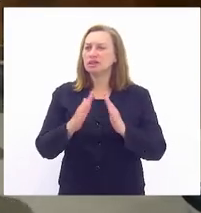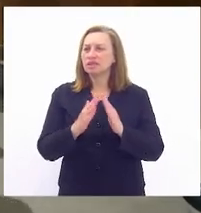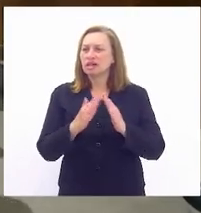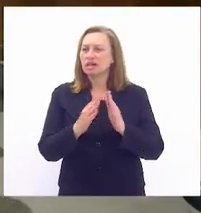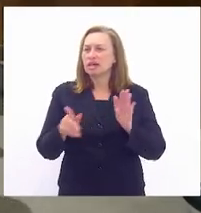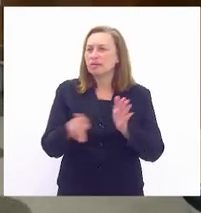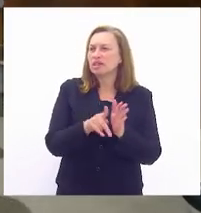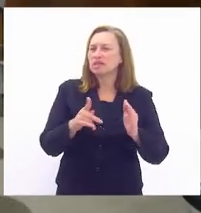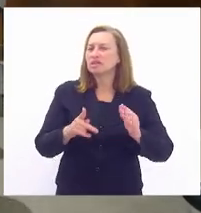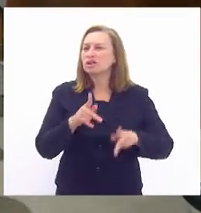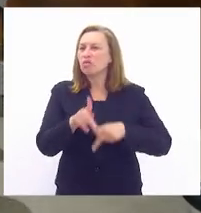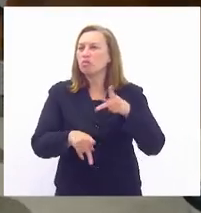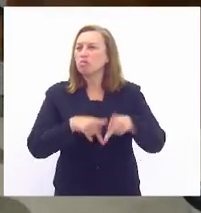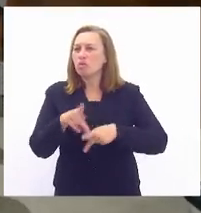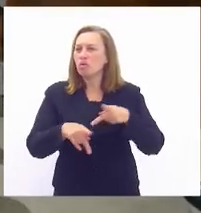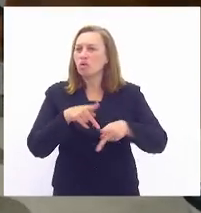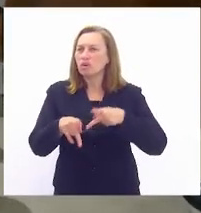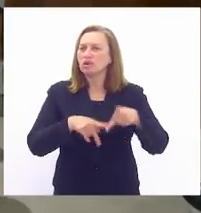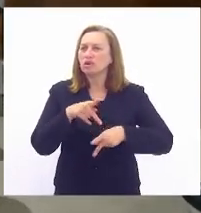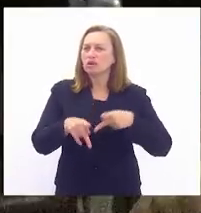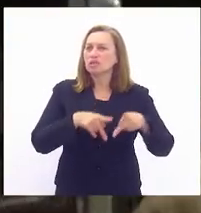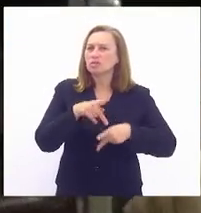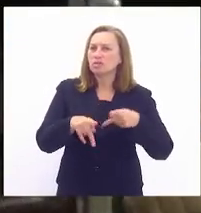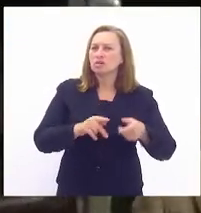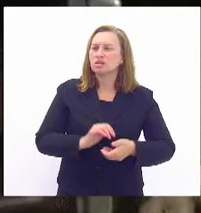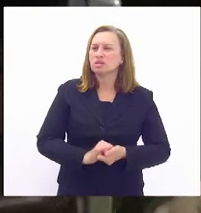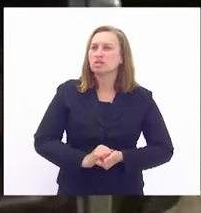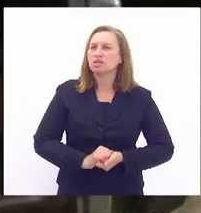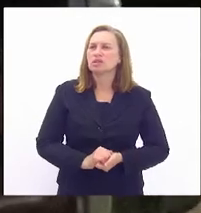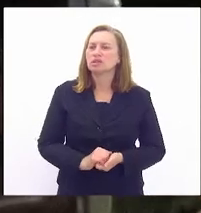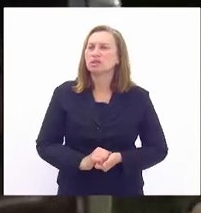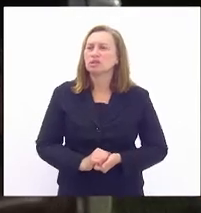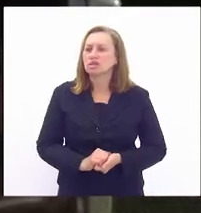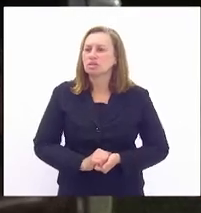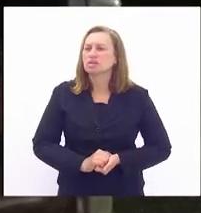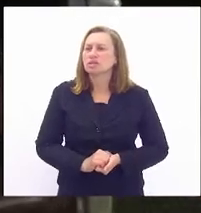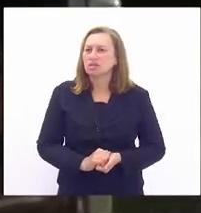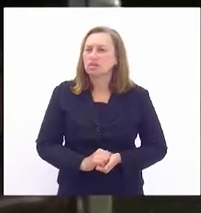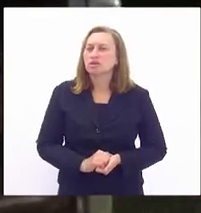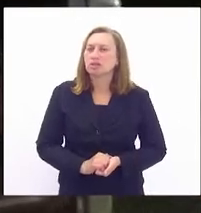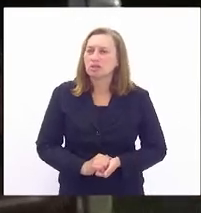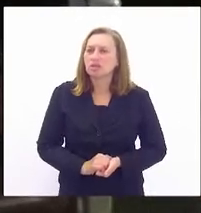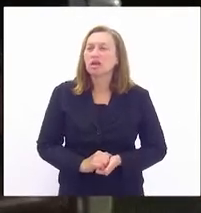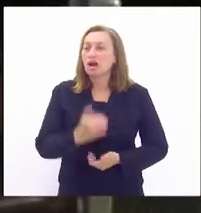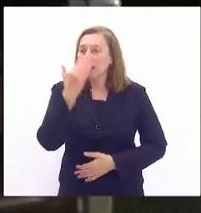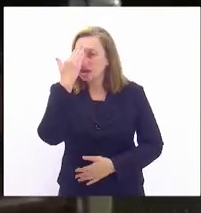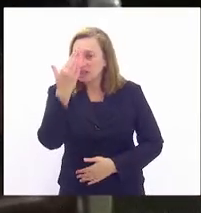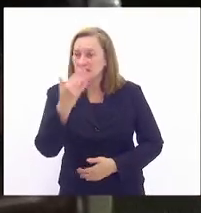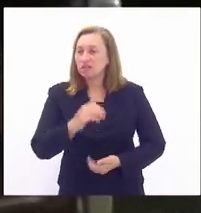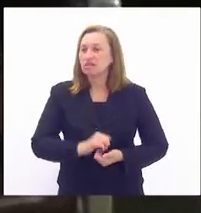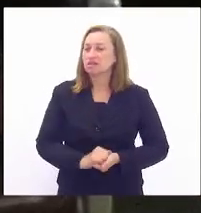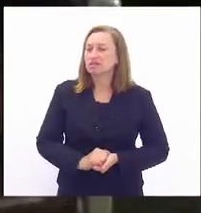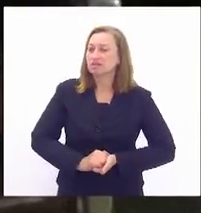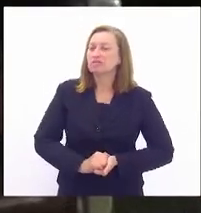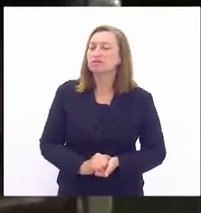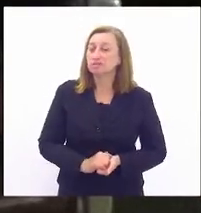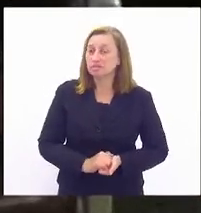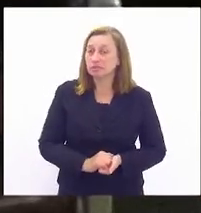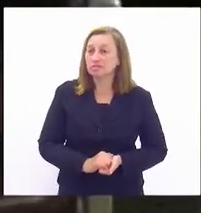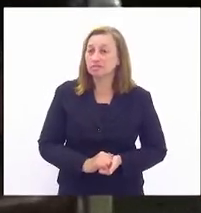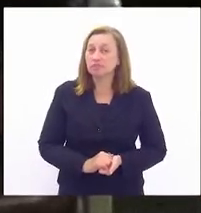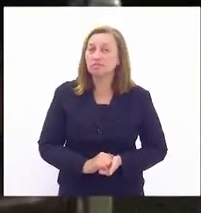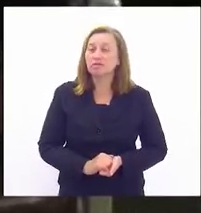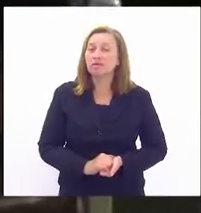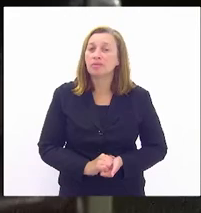sem ele, essa casa não tem a essência de existir. Agradecer aos deputados